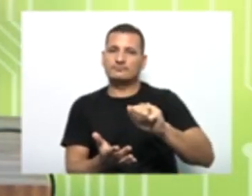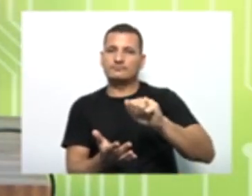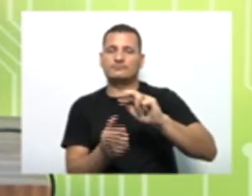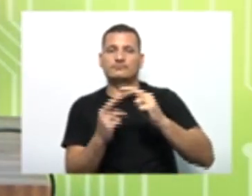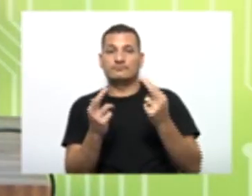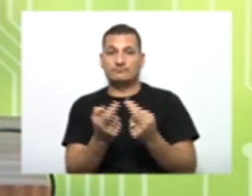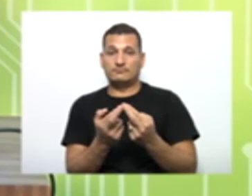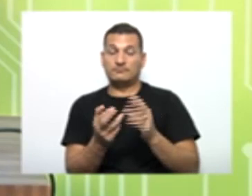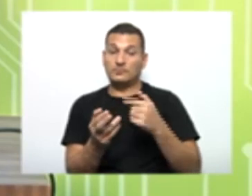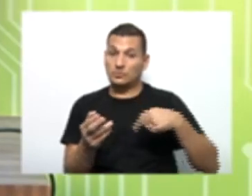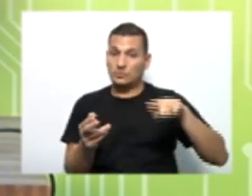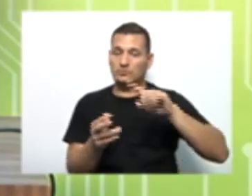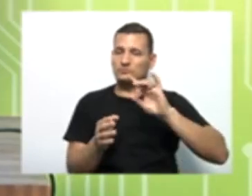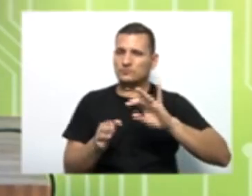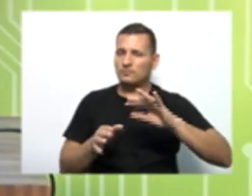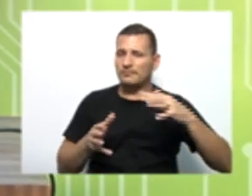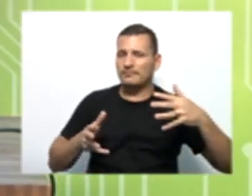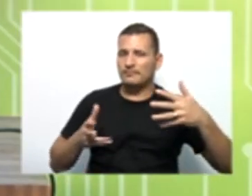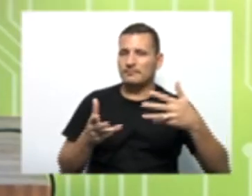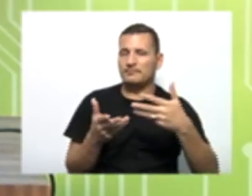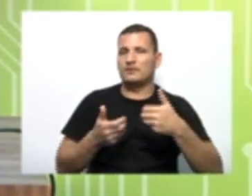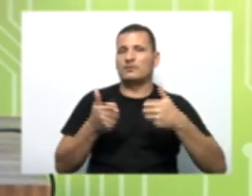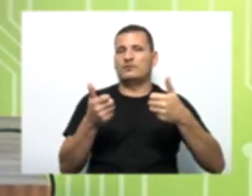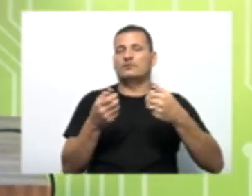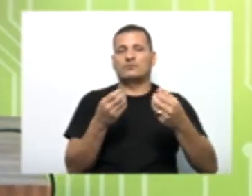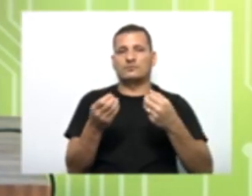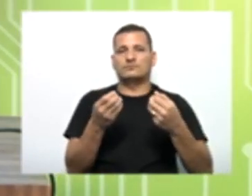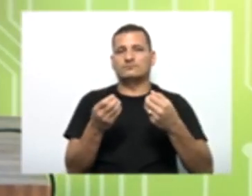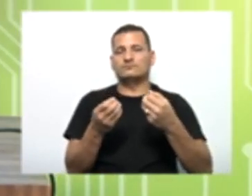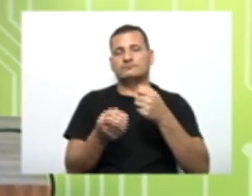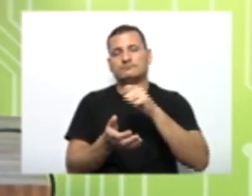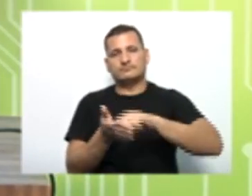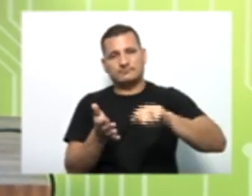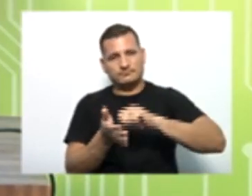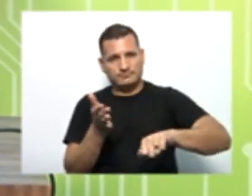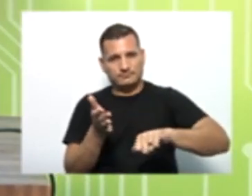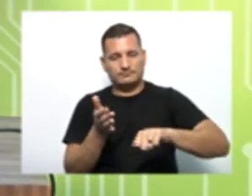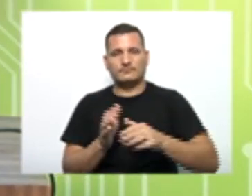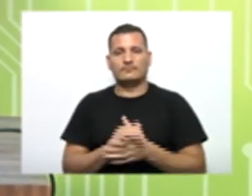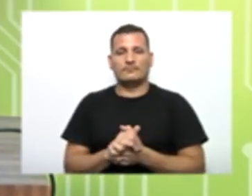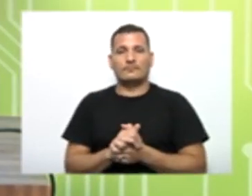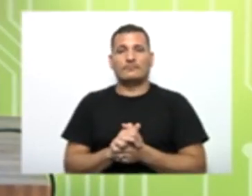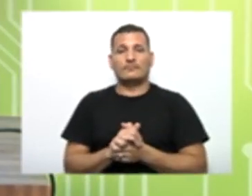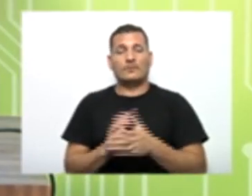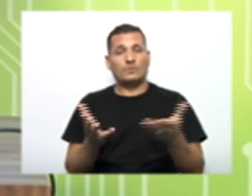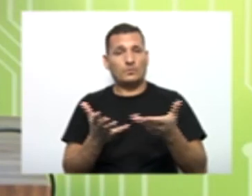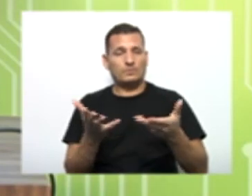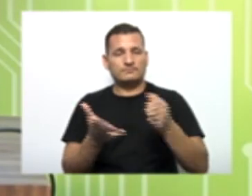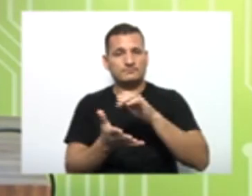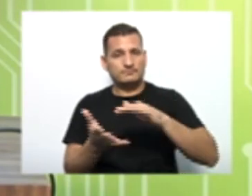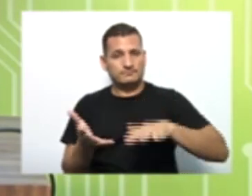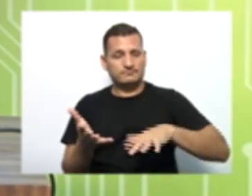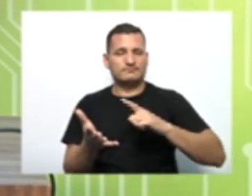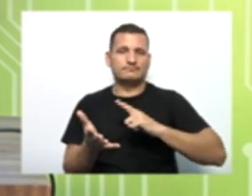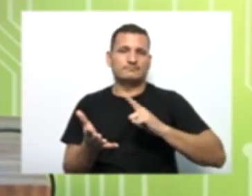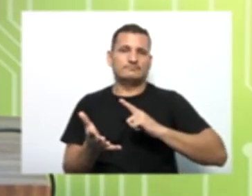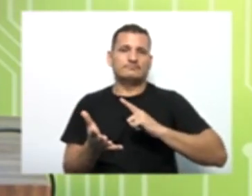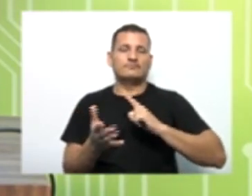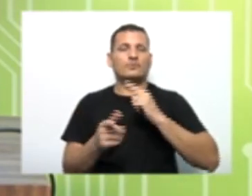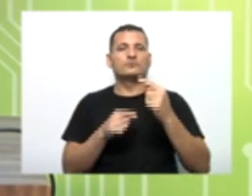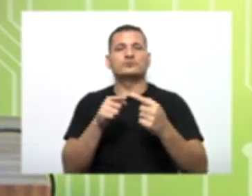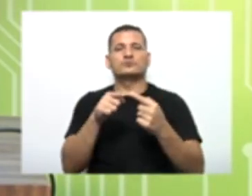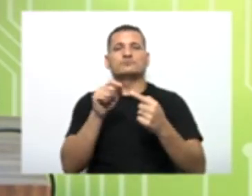étnico-raciais. Então, façam um texto com base na compreensão, com base naquilo que vocês entenderam e depois da atividade de sala, daqui 20 minutos, nós